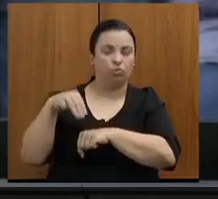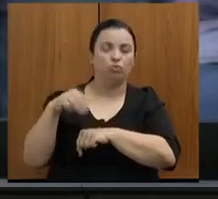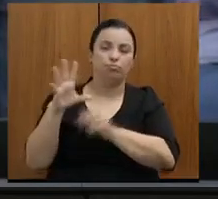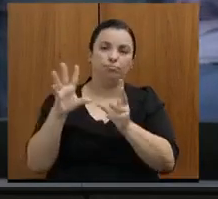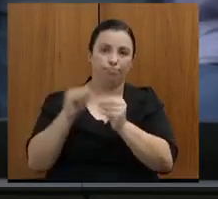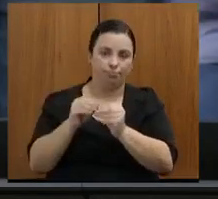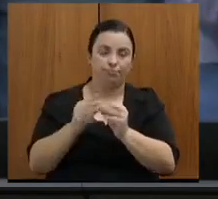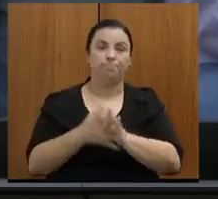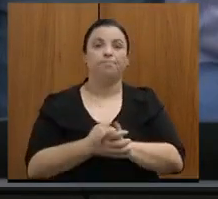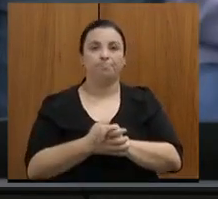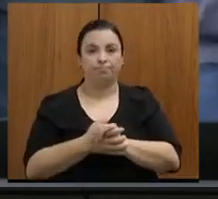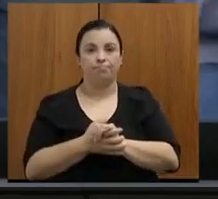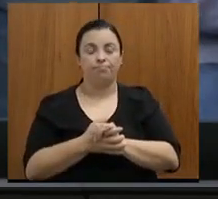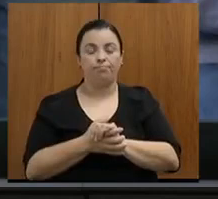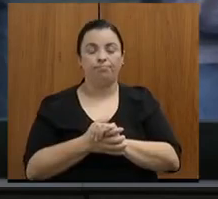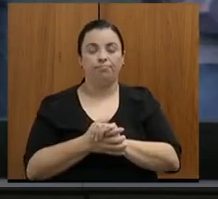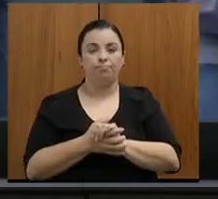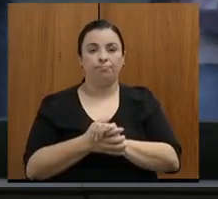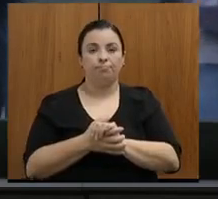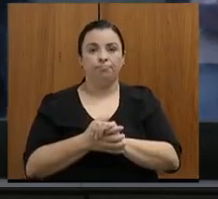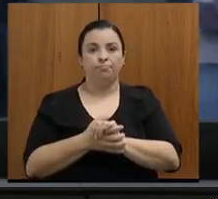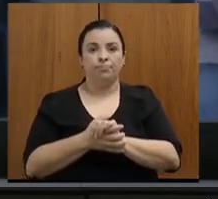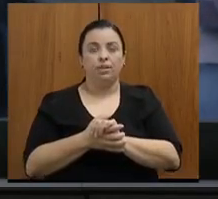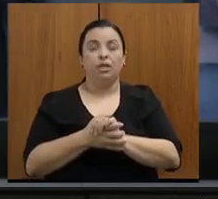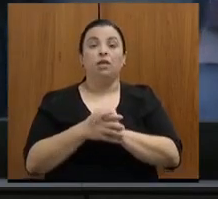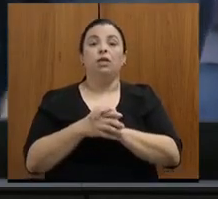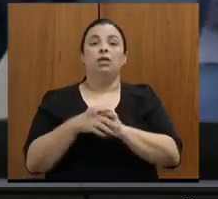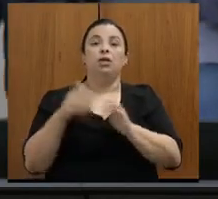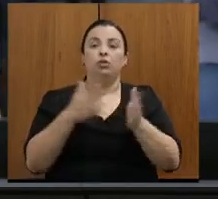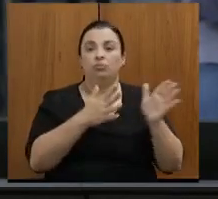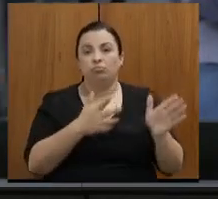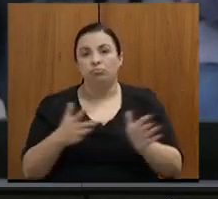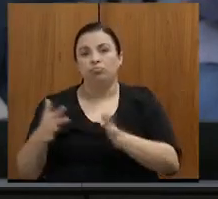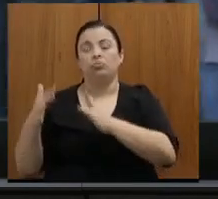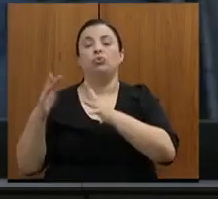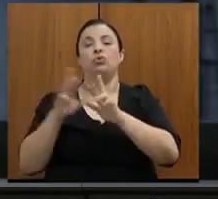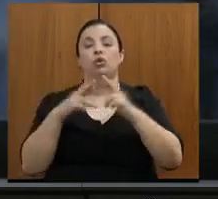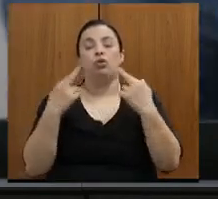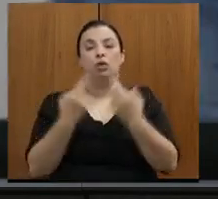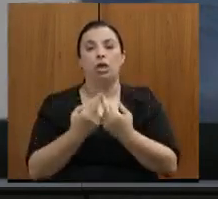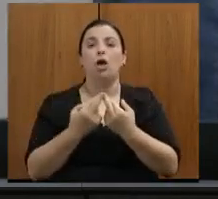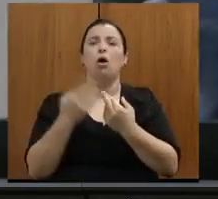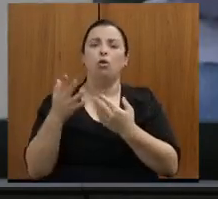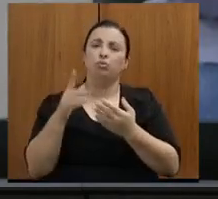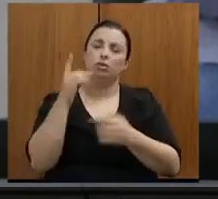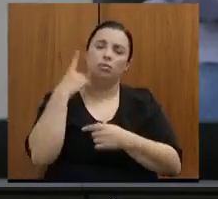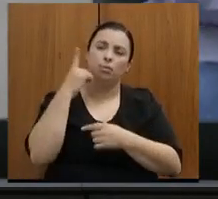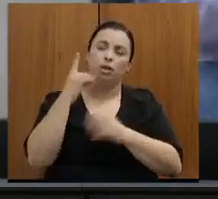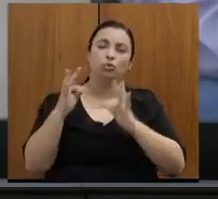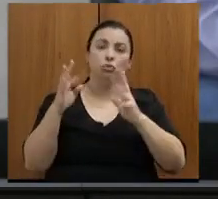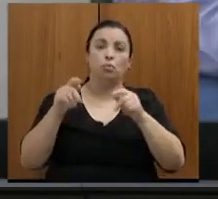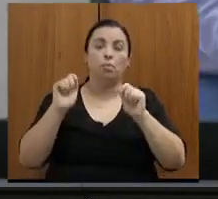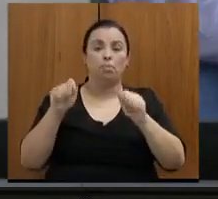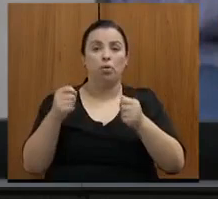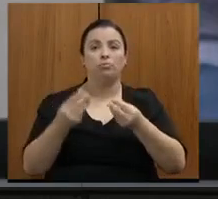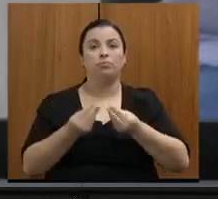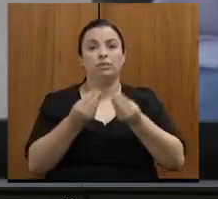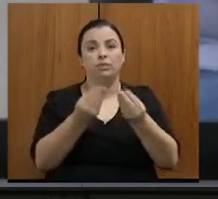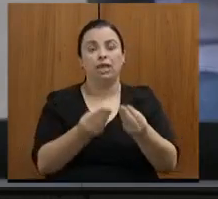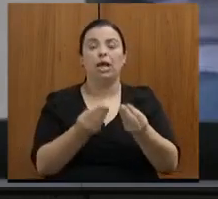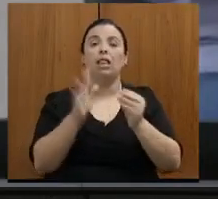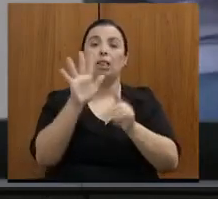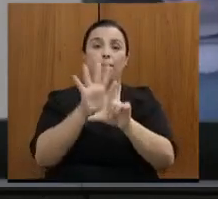finais. No decorrer da reunião, os deputados e os deputados poderão apresentar na comissão de transporte, através da plataforma Sileges, ou